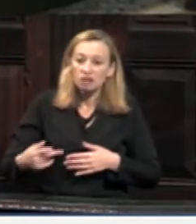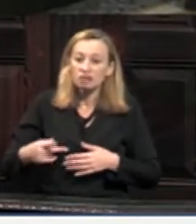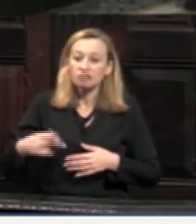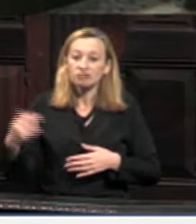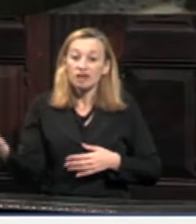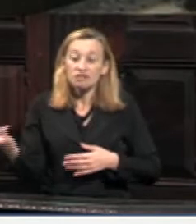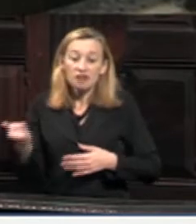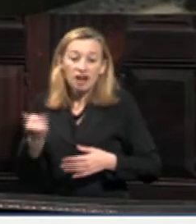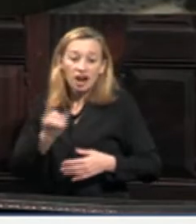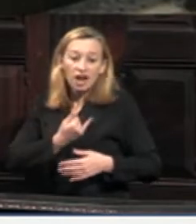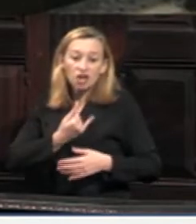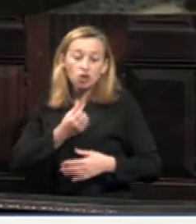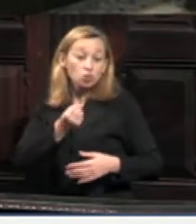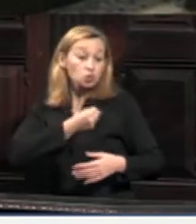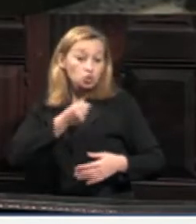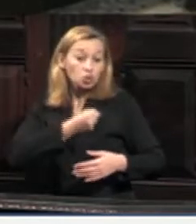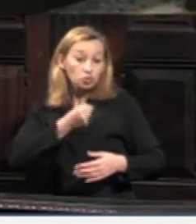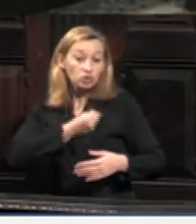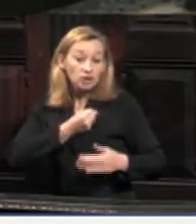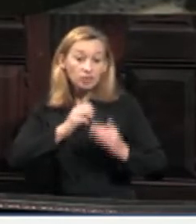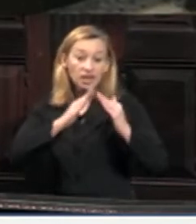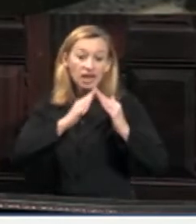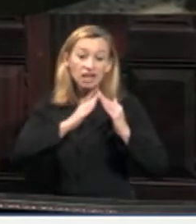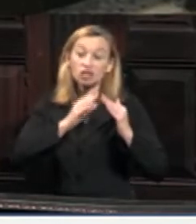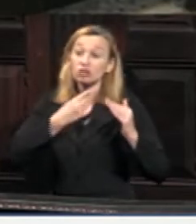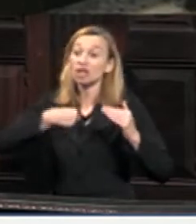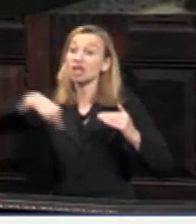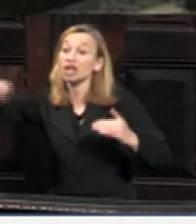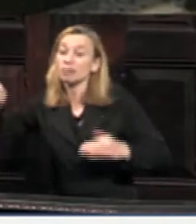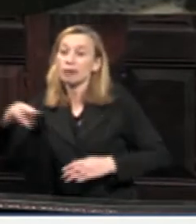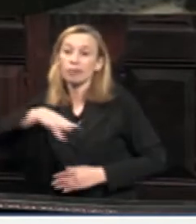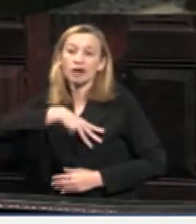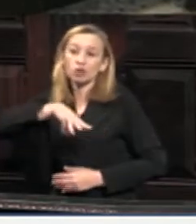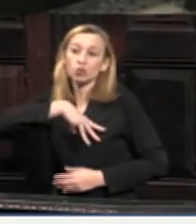da minha residência, eu tenho que ir para Madureira, na